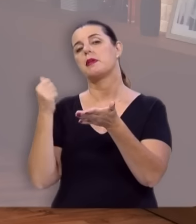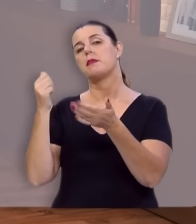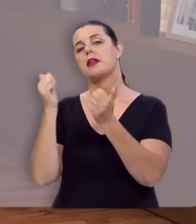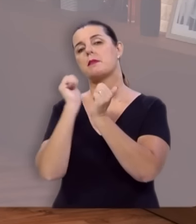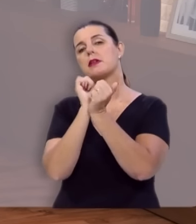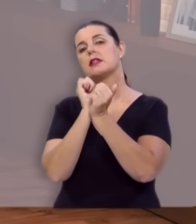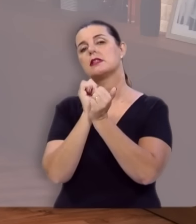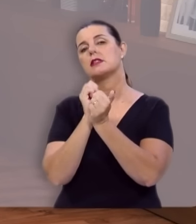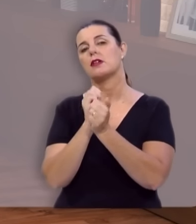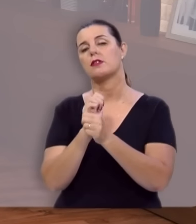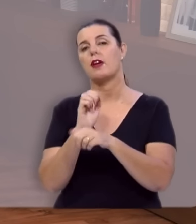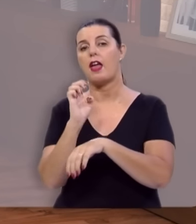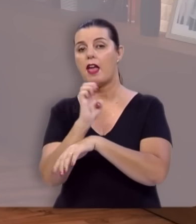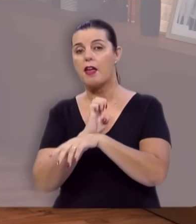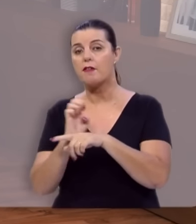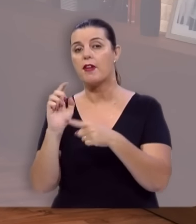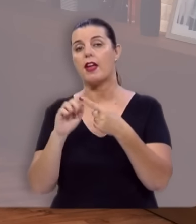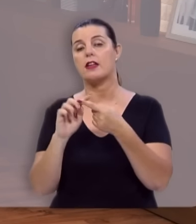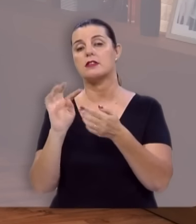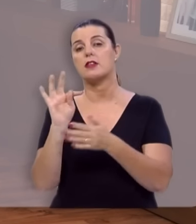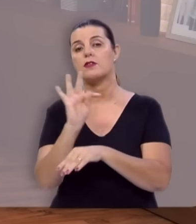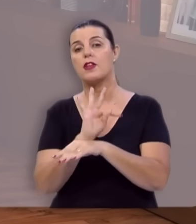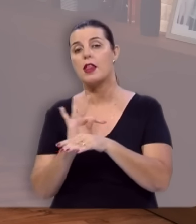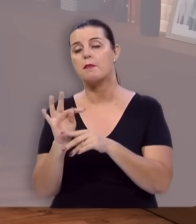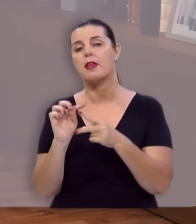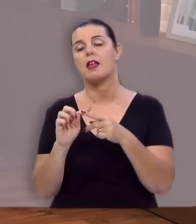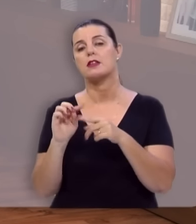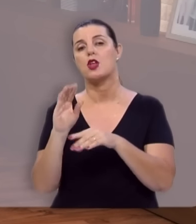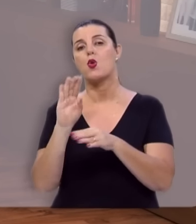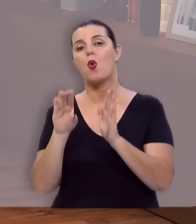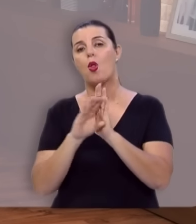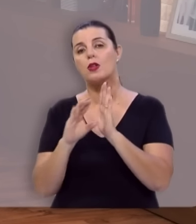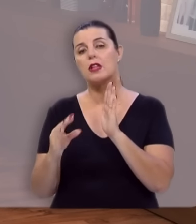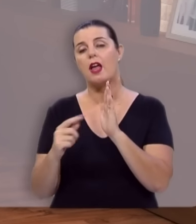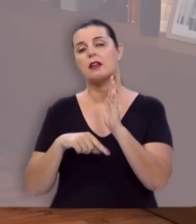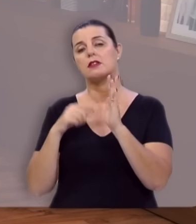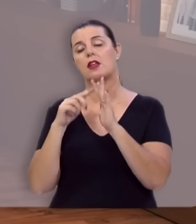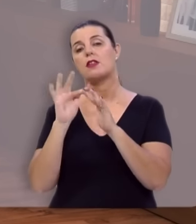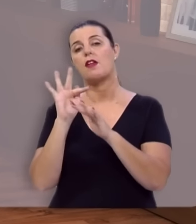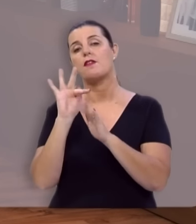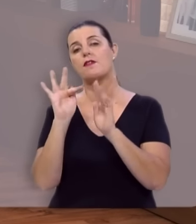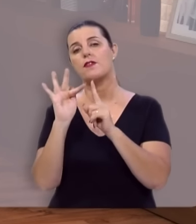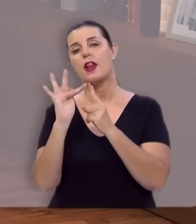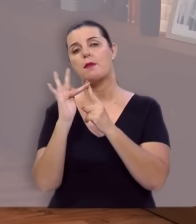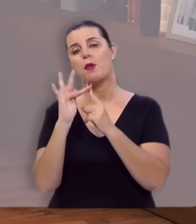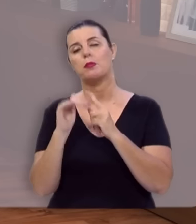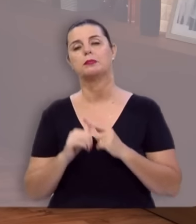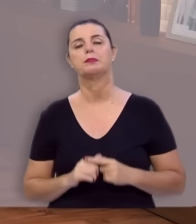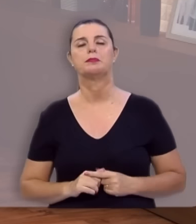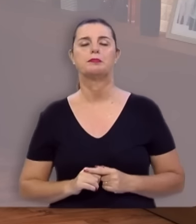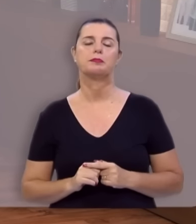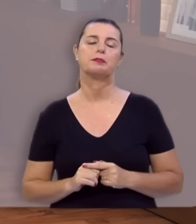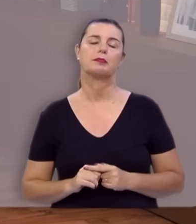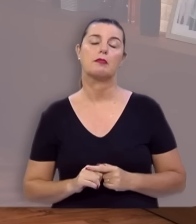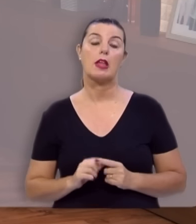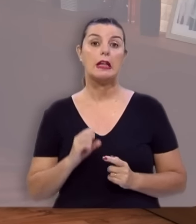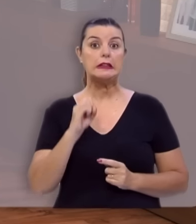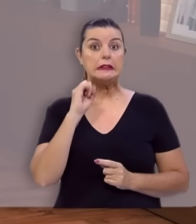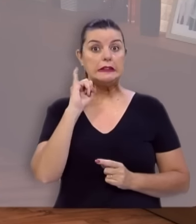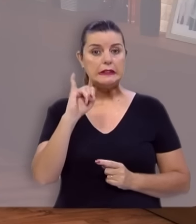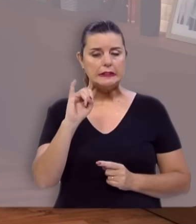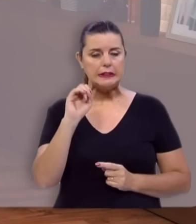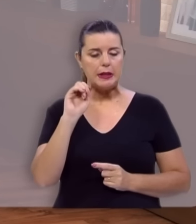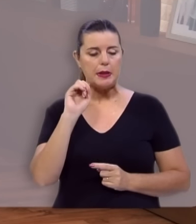prisão. Efésios, Filipenses, Colossenses, Filemão. Se Paulo